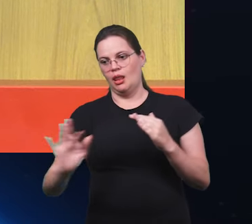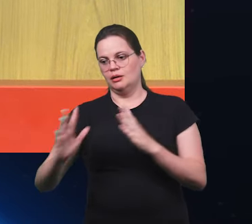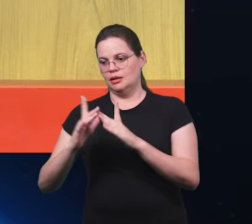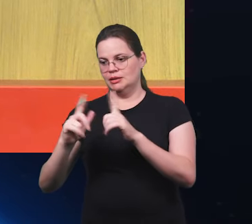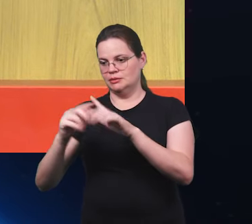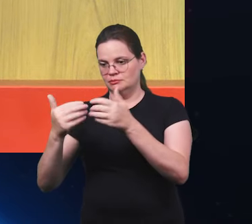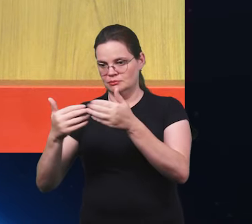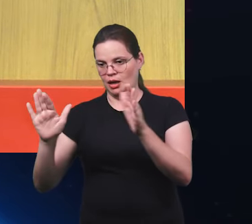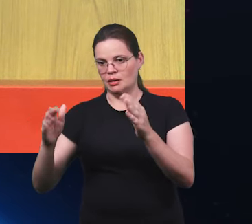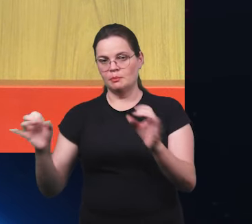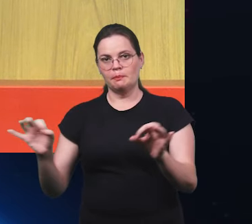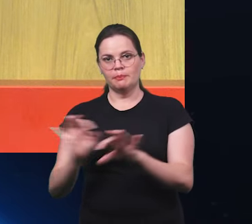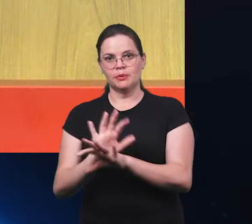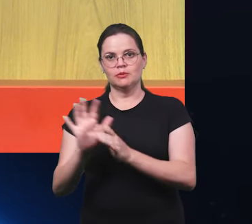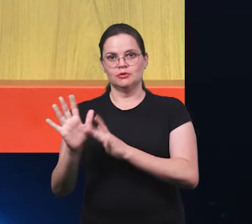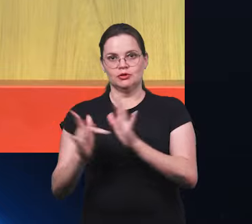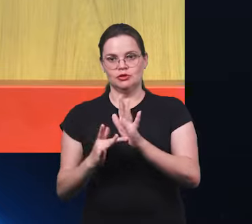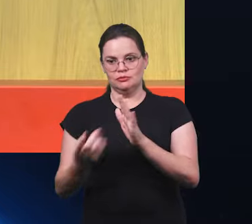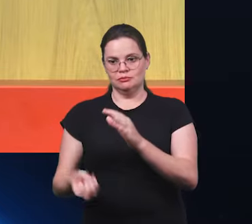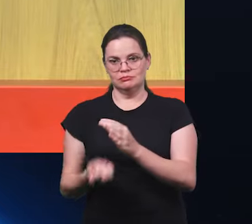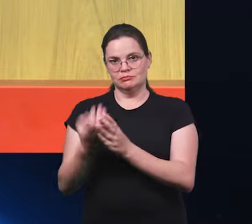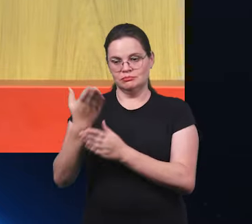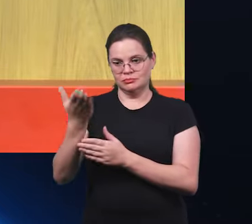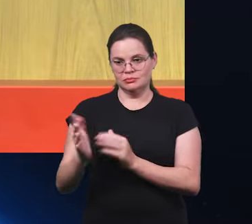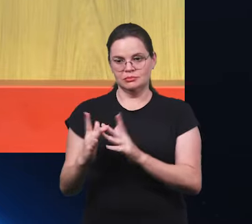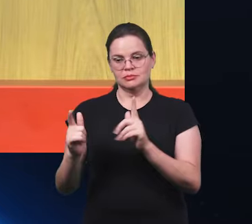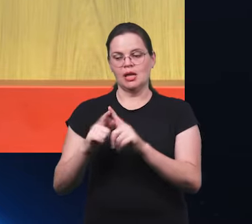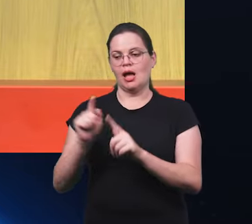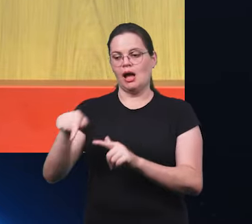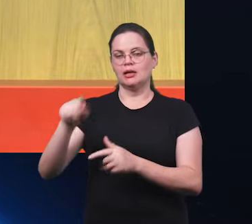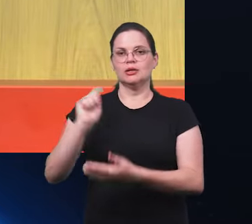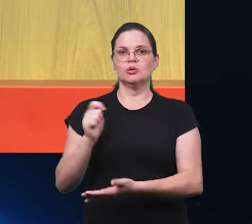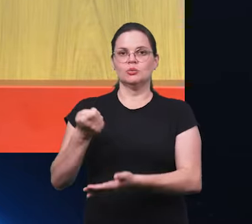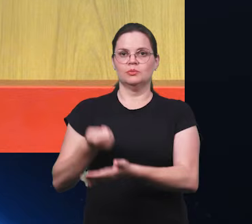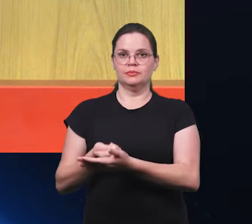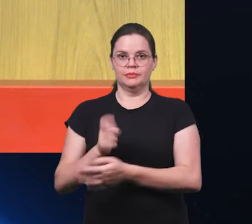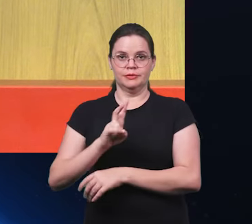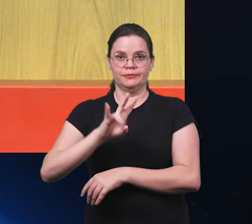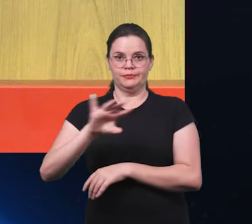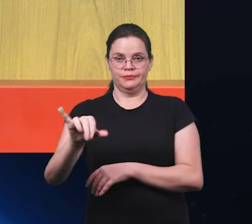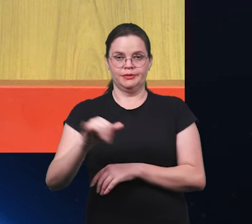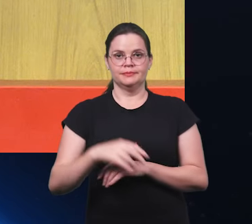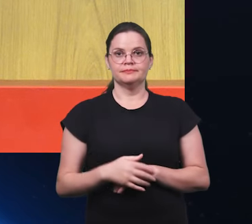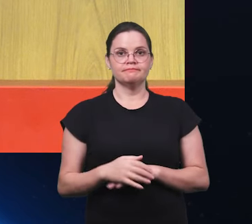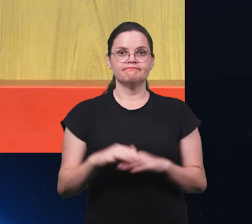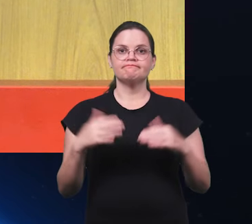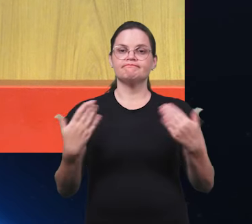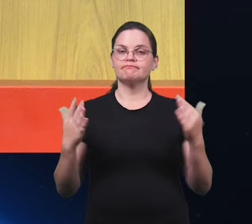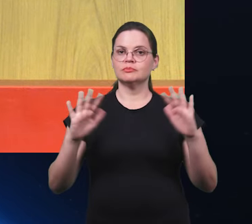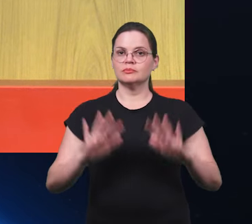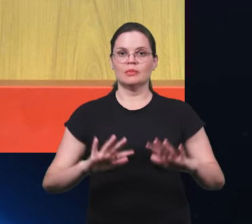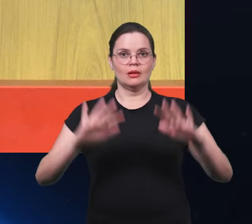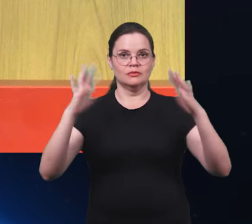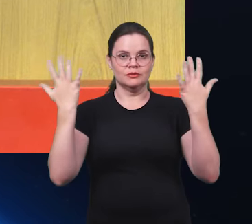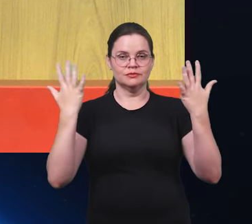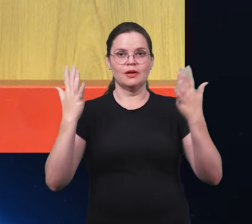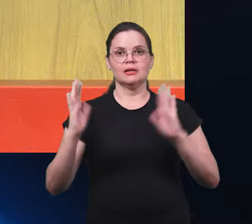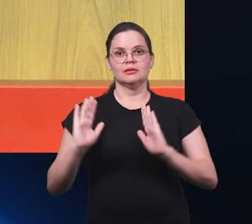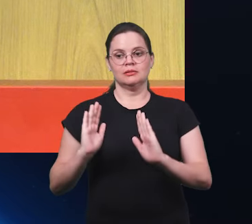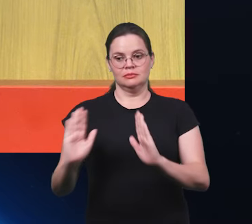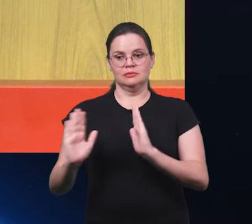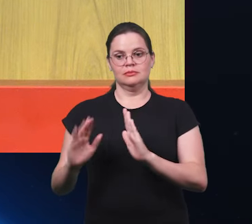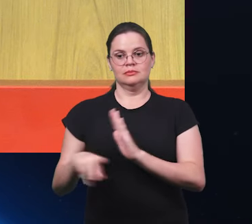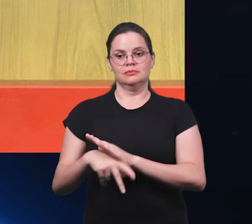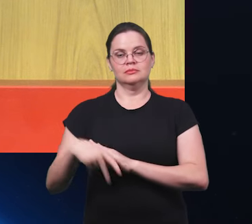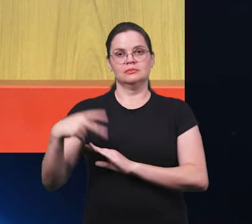seria estabelecida pelo Senhor Jesus. As festas se referiam, portanto, à época da